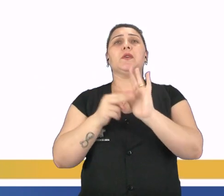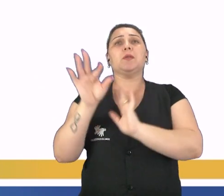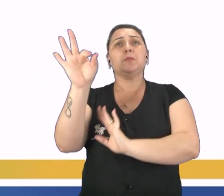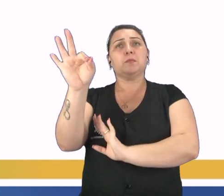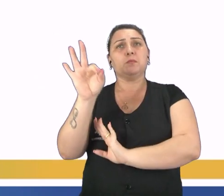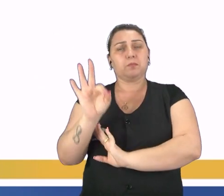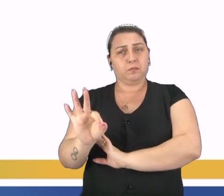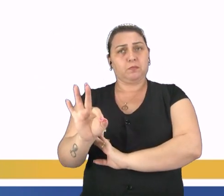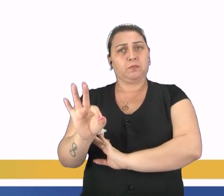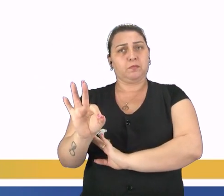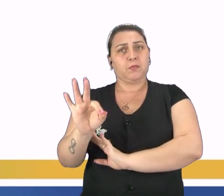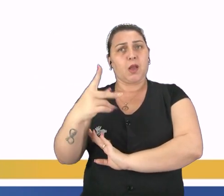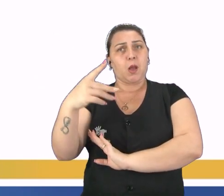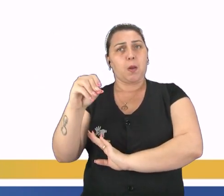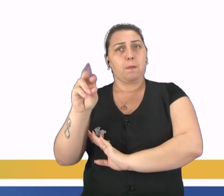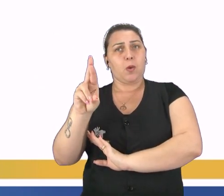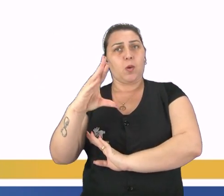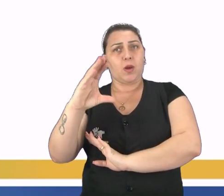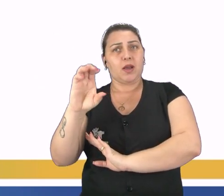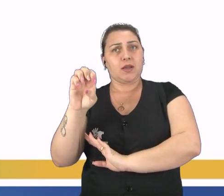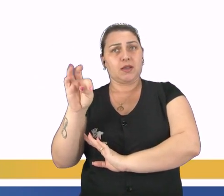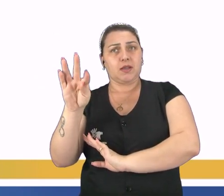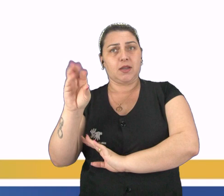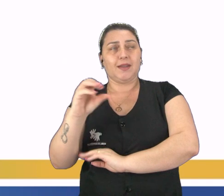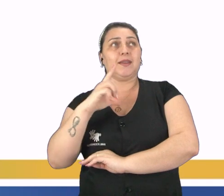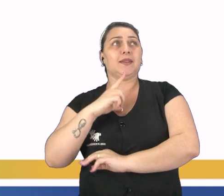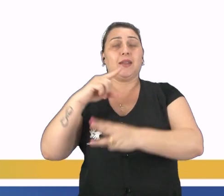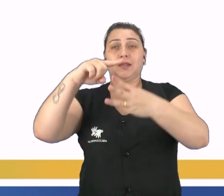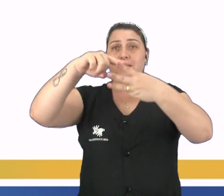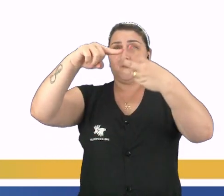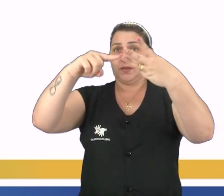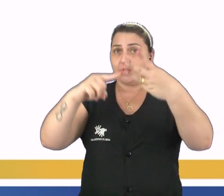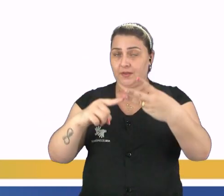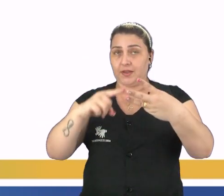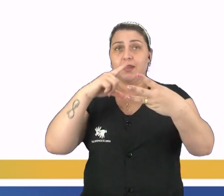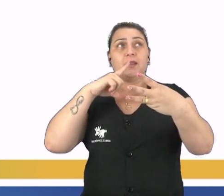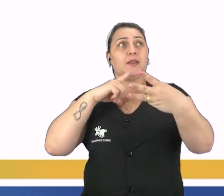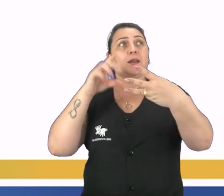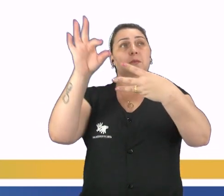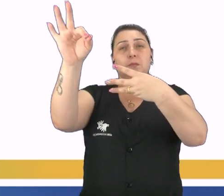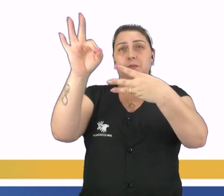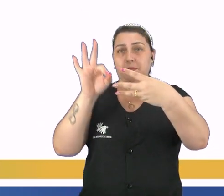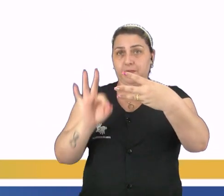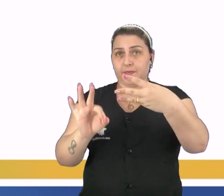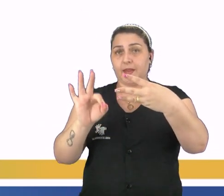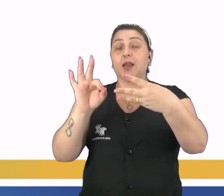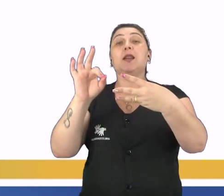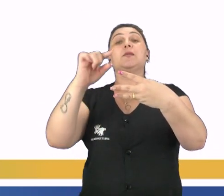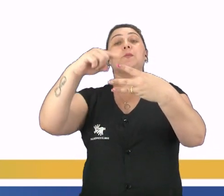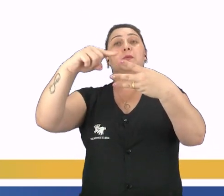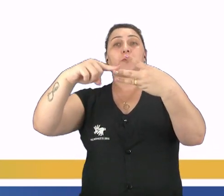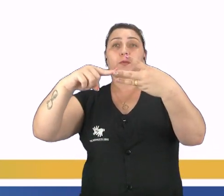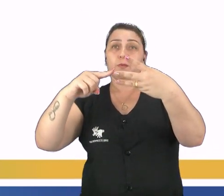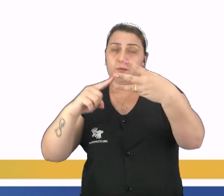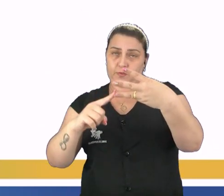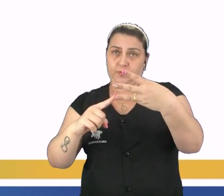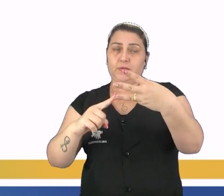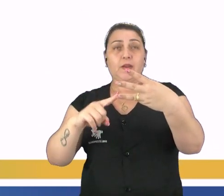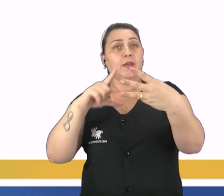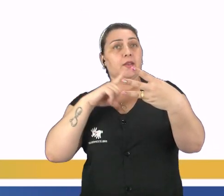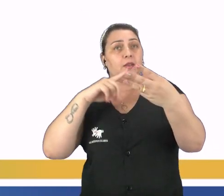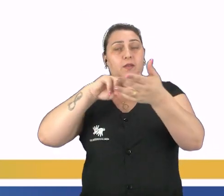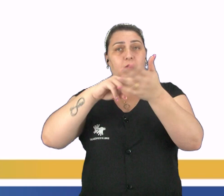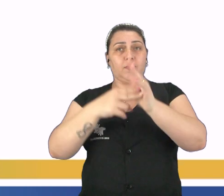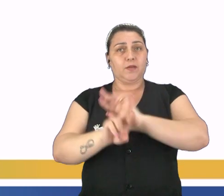porcento? Bom, temos aqui 3 situações que envolvem porcentagem, e todas as 3 situações ela